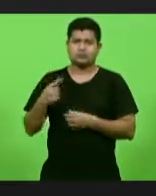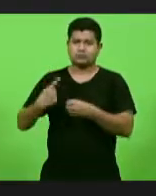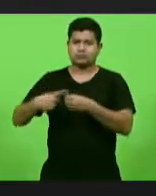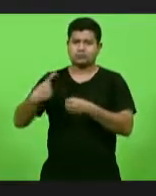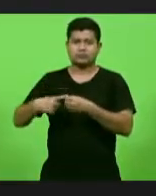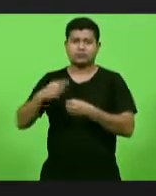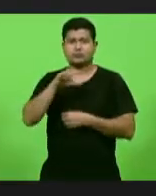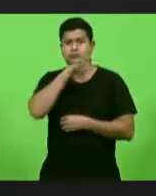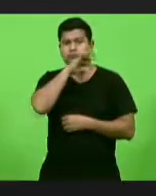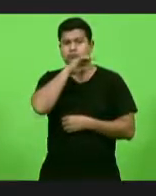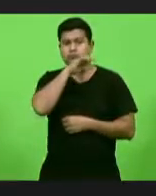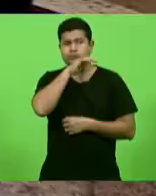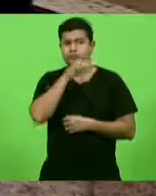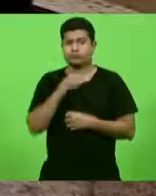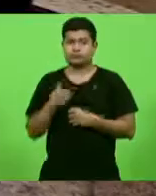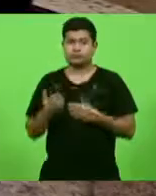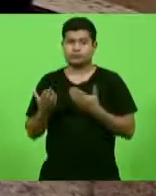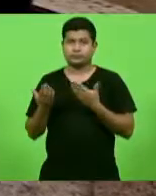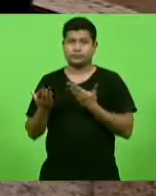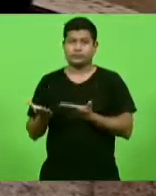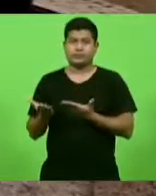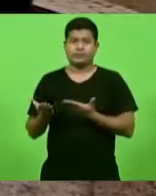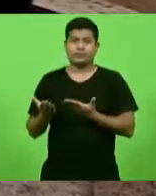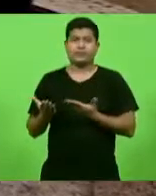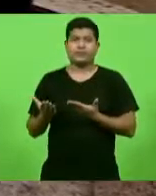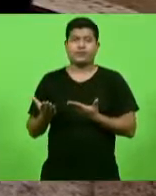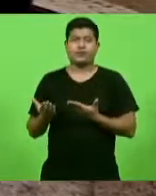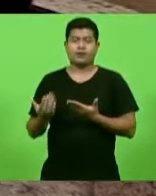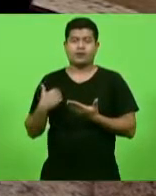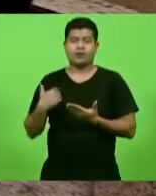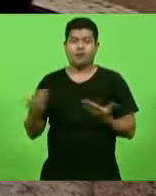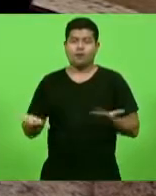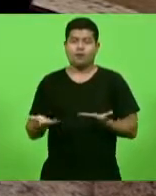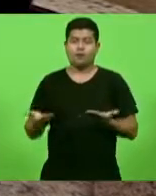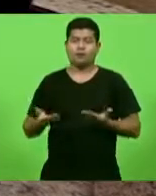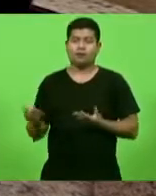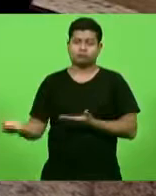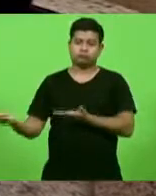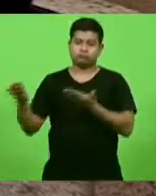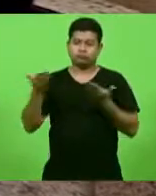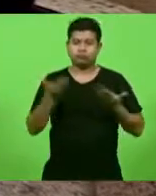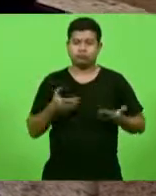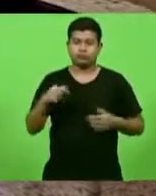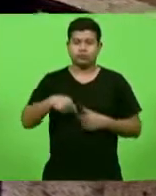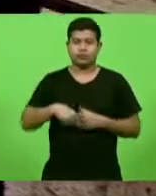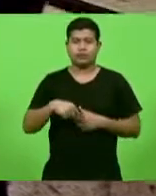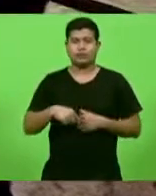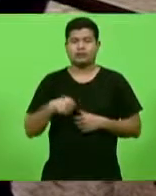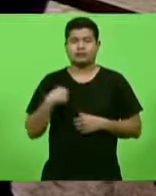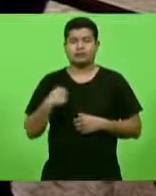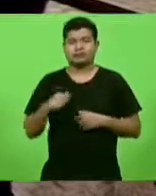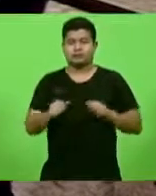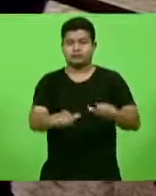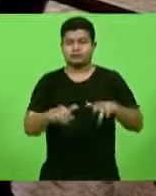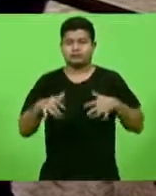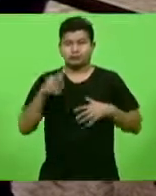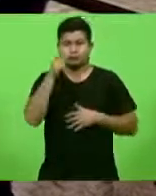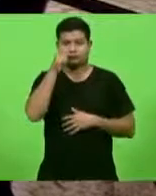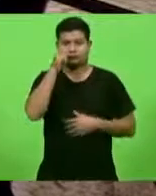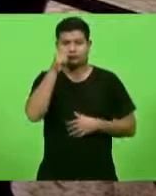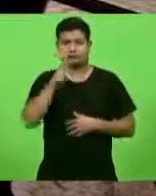que nos brinda com sua companhia aqui nessa tarde, assistindo à sessão plenária. Muito